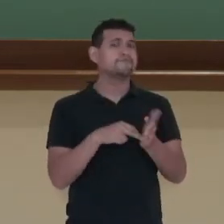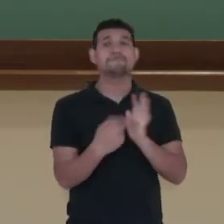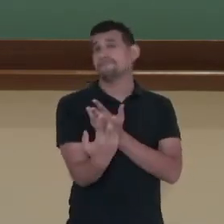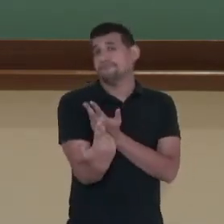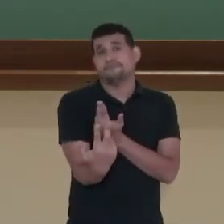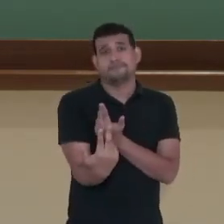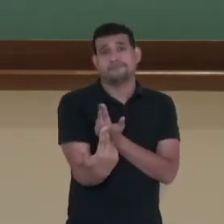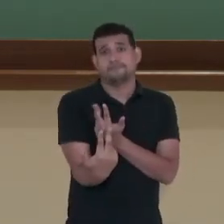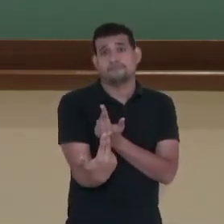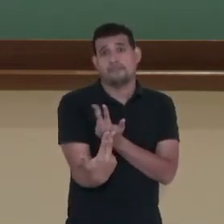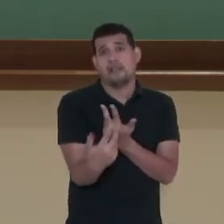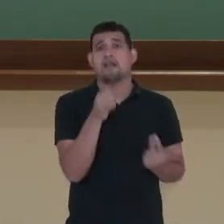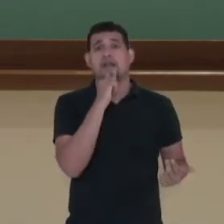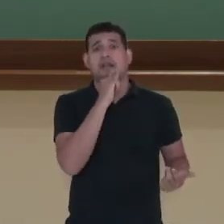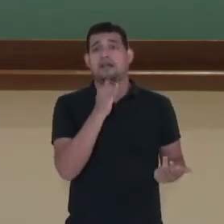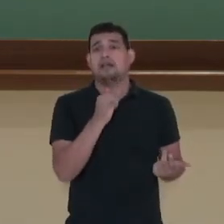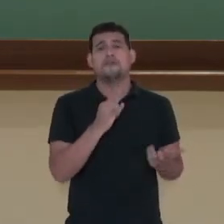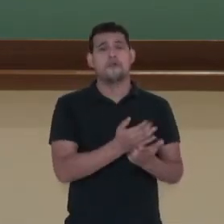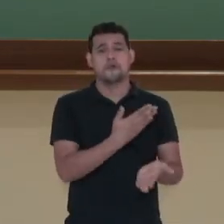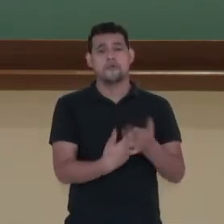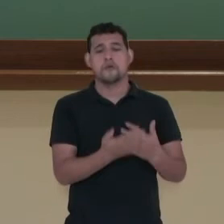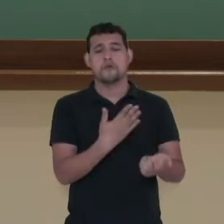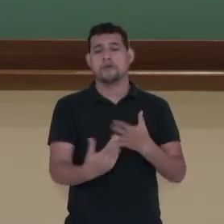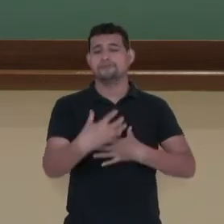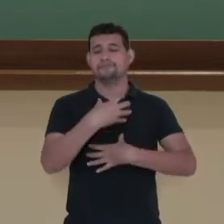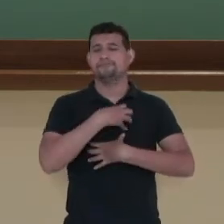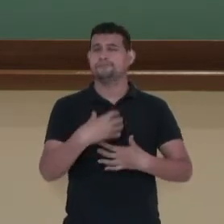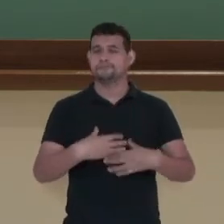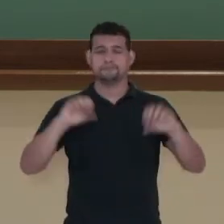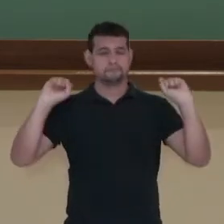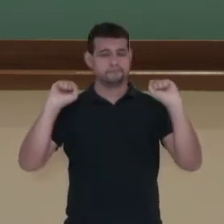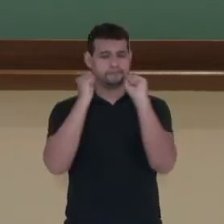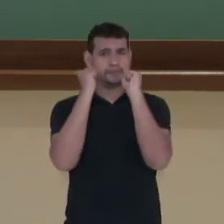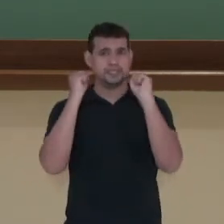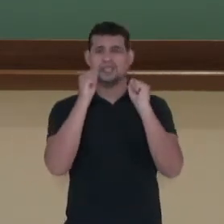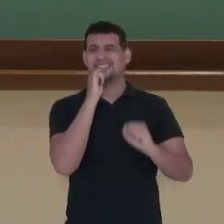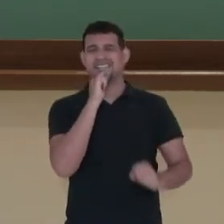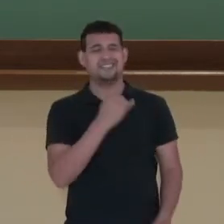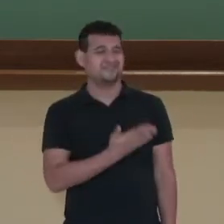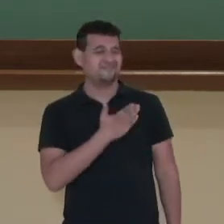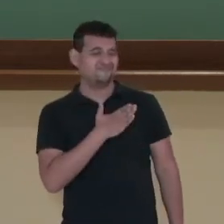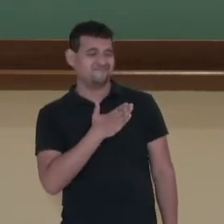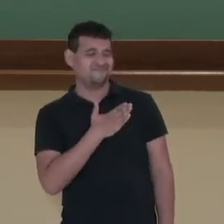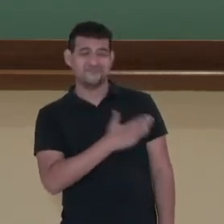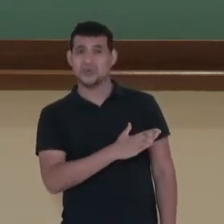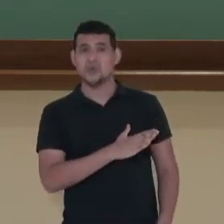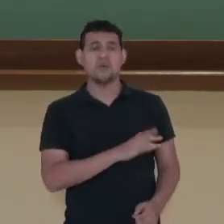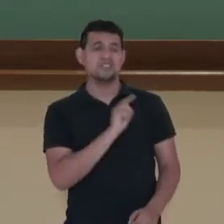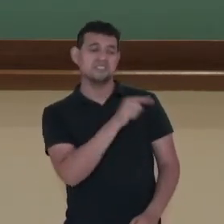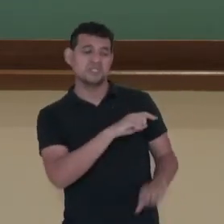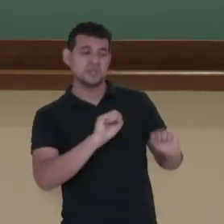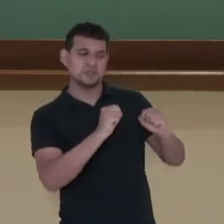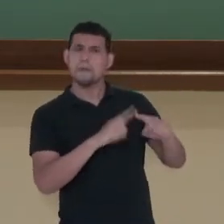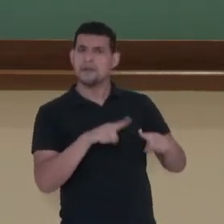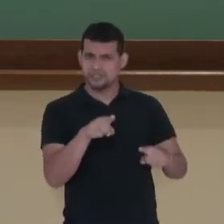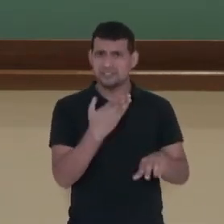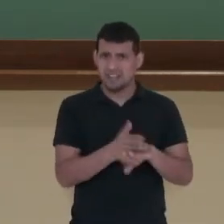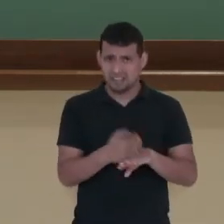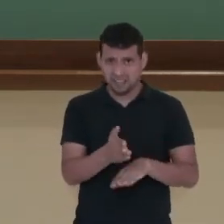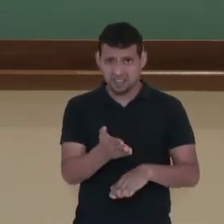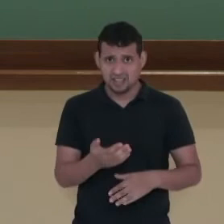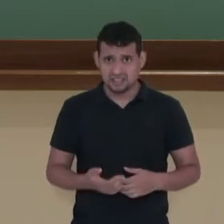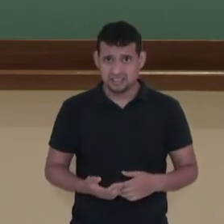mesma coisa com qualquer tipo de esporte. Eu não gosto de X esporte. Você já praticou